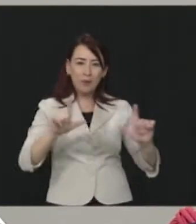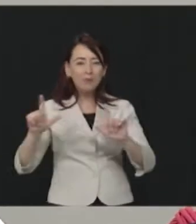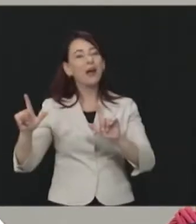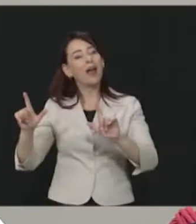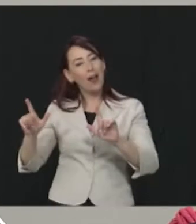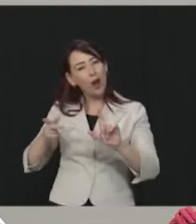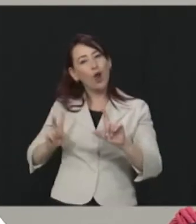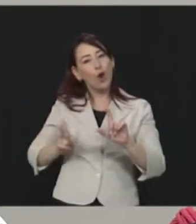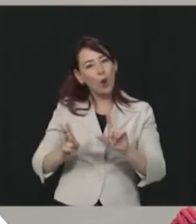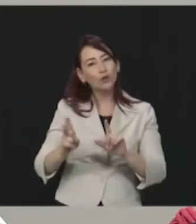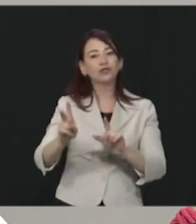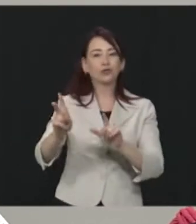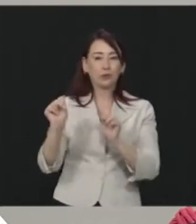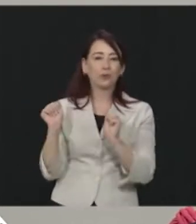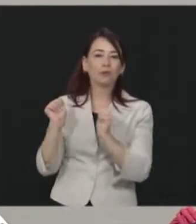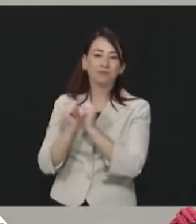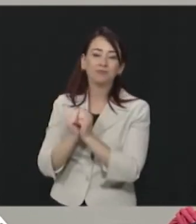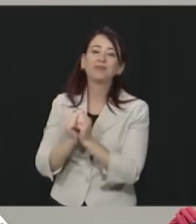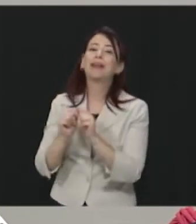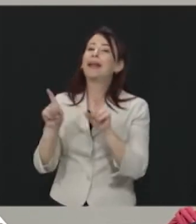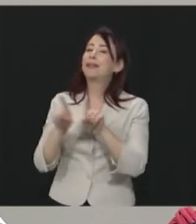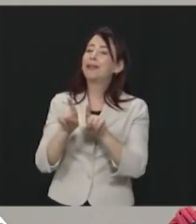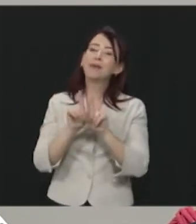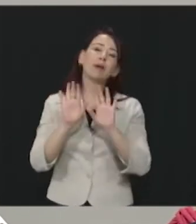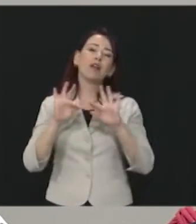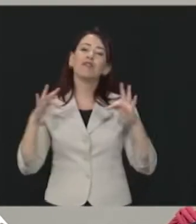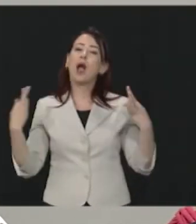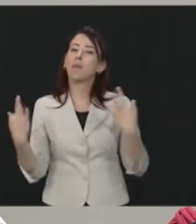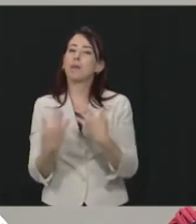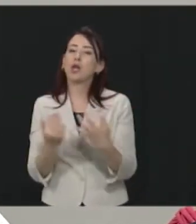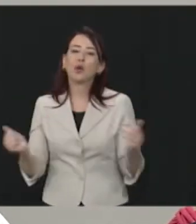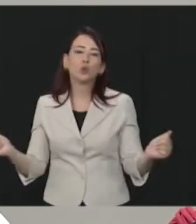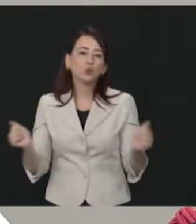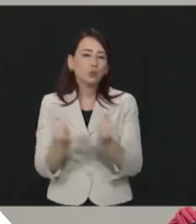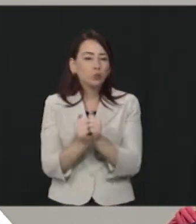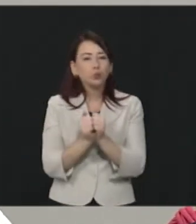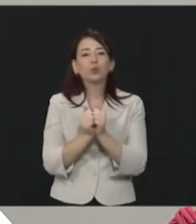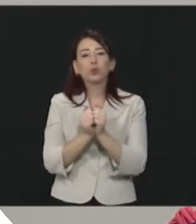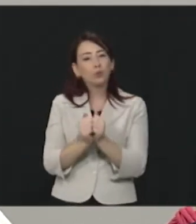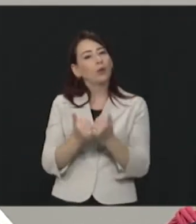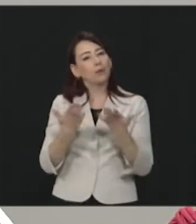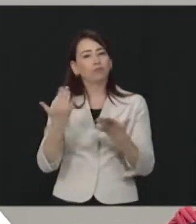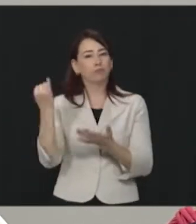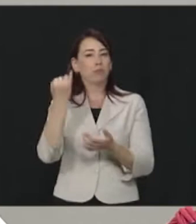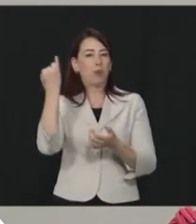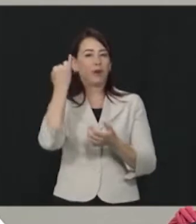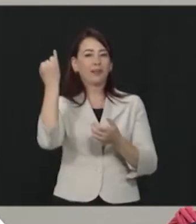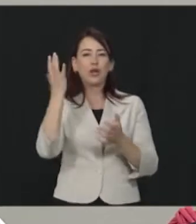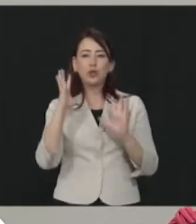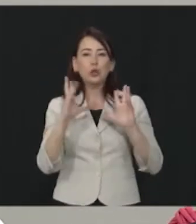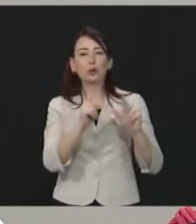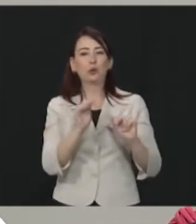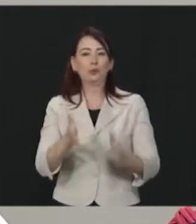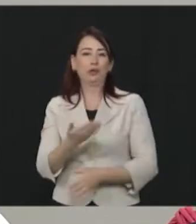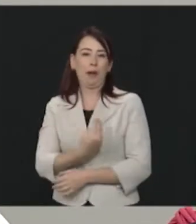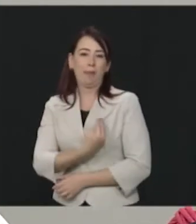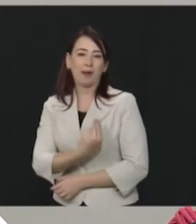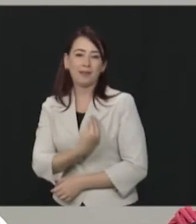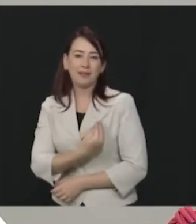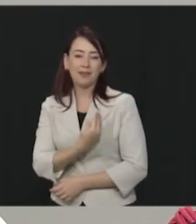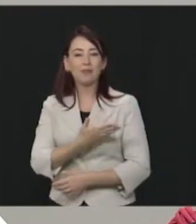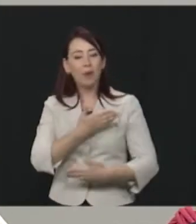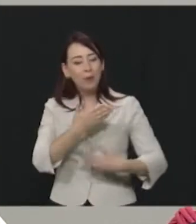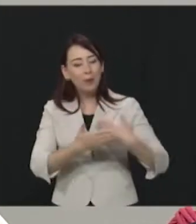acompanhando. E o incentivo da família toda, muito importante, todos se envolveram de algum modo para que o